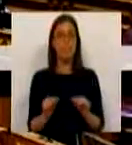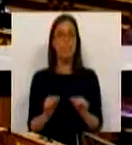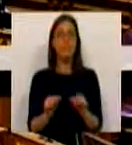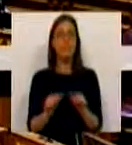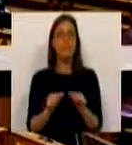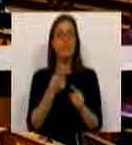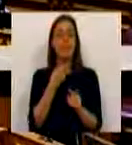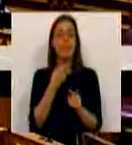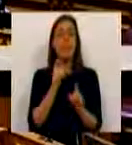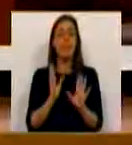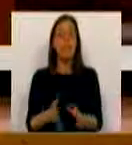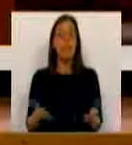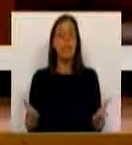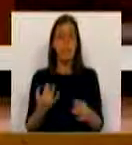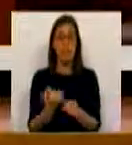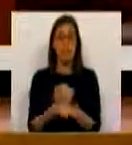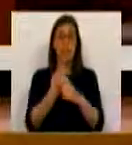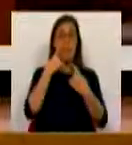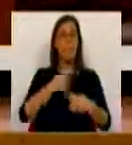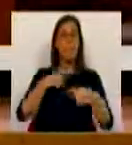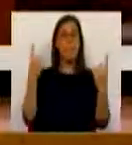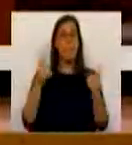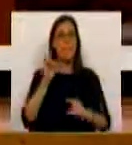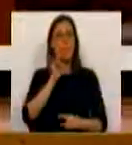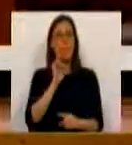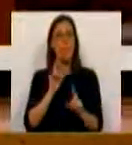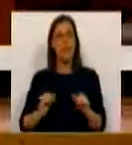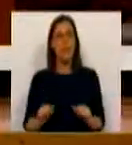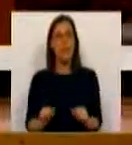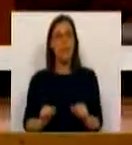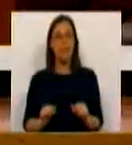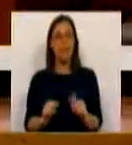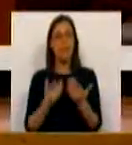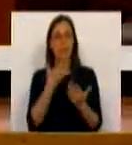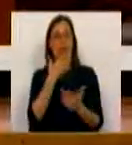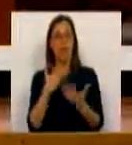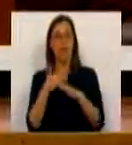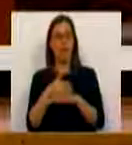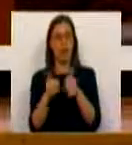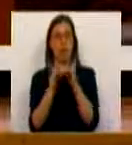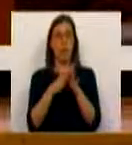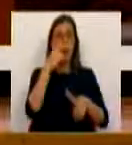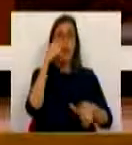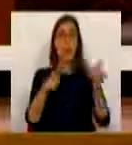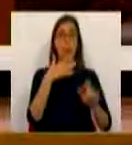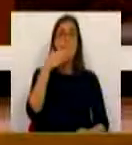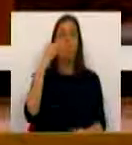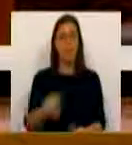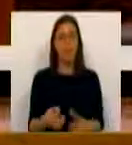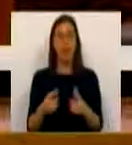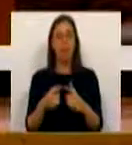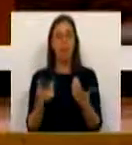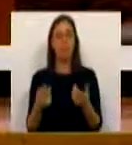e que esta implica ter serviços públicos de qualidade, acessíveis a todos os cidadãos,